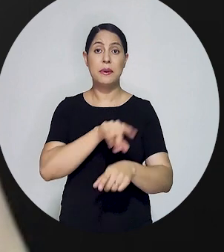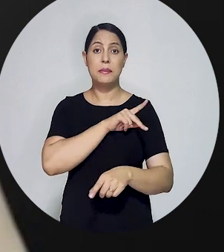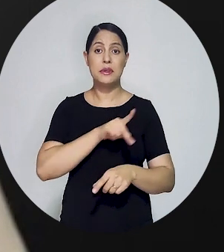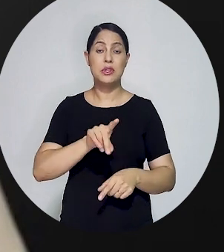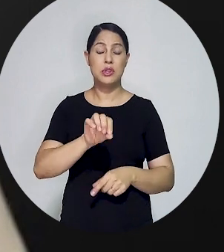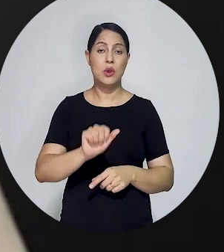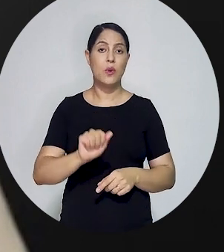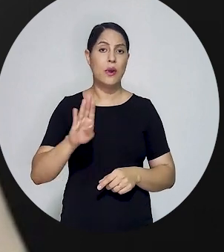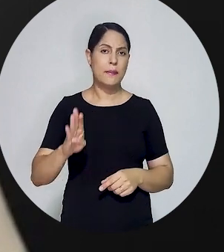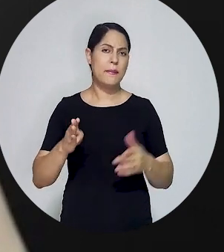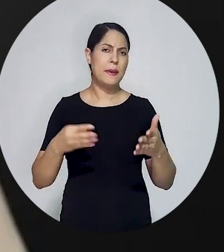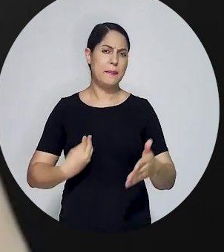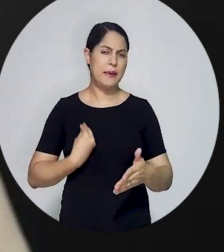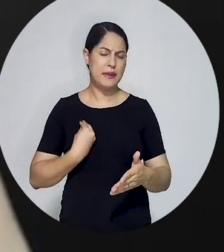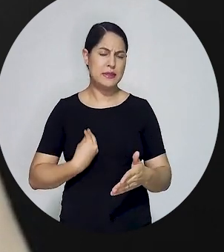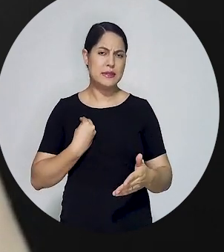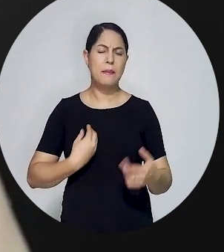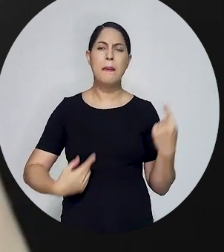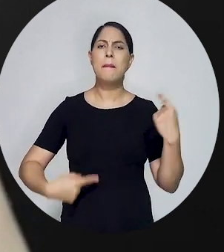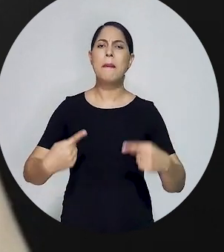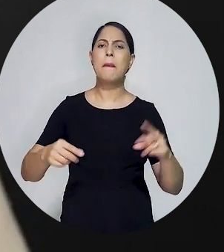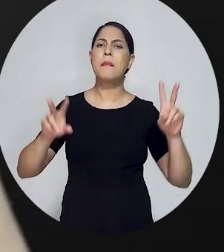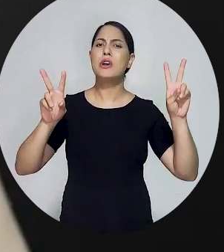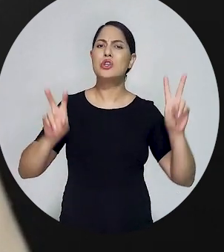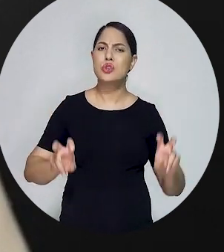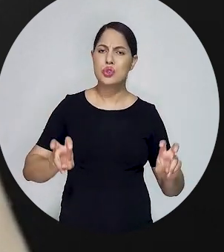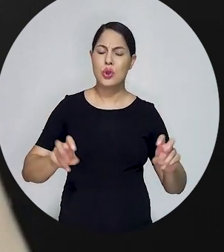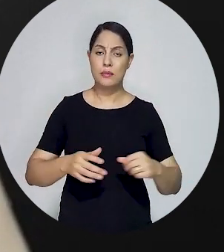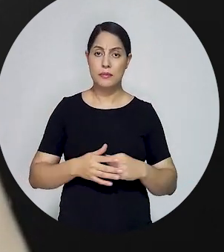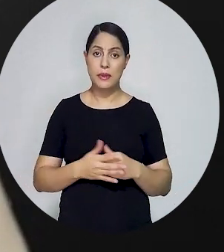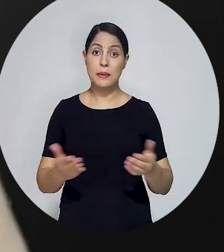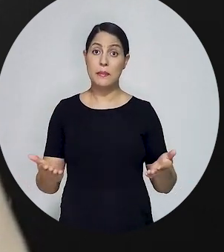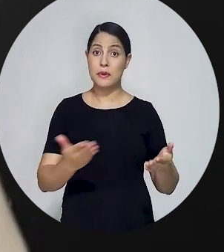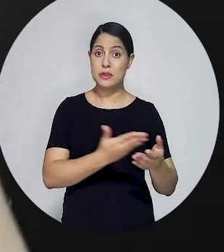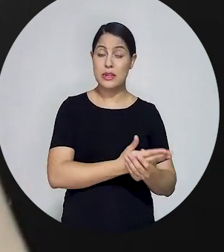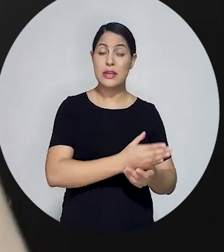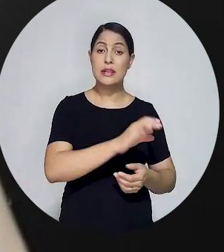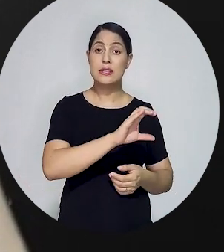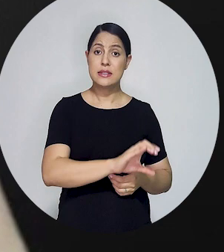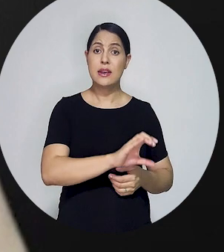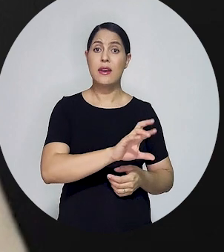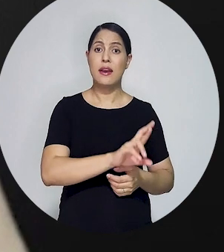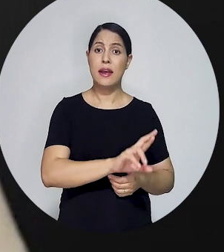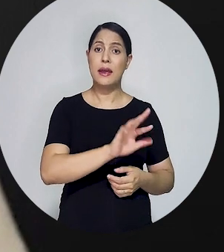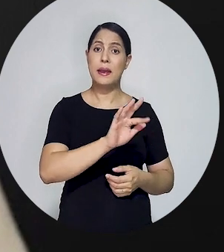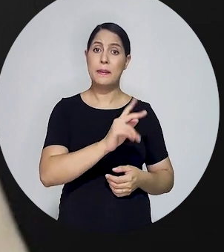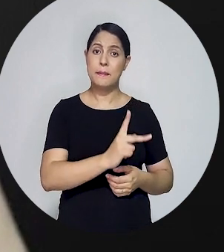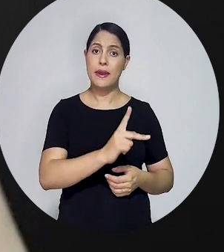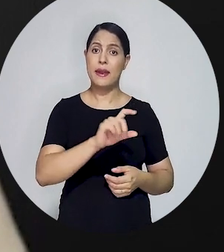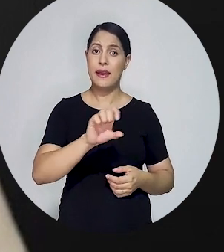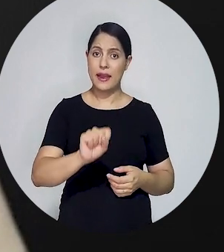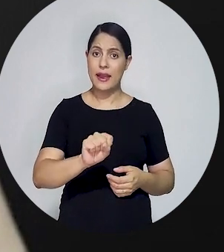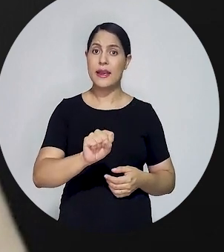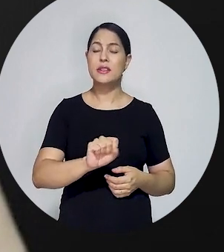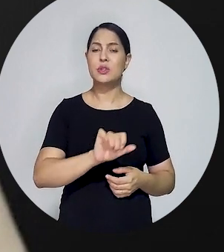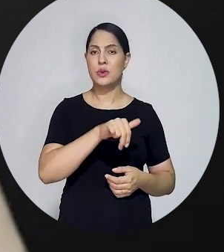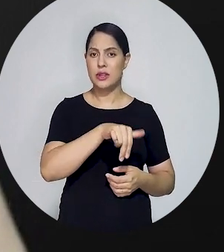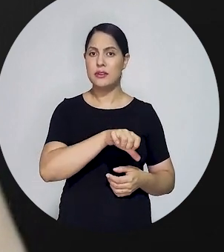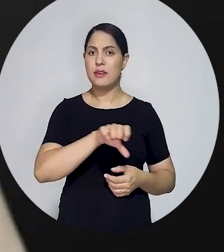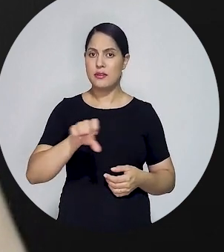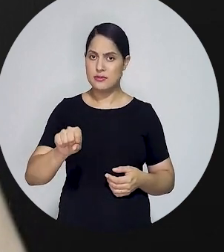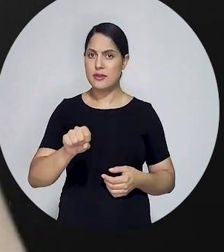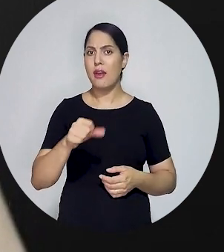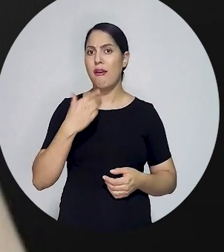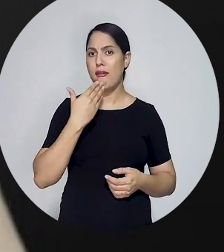nosso presidente, Beto Simonetti, discutiram tanto a questão dos processos no CRPS, no Conselho de Recursos